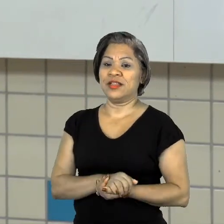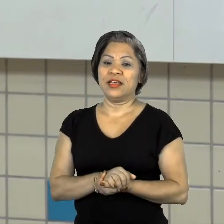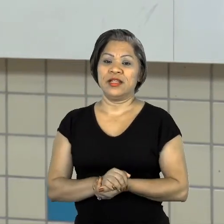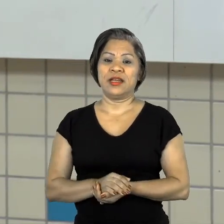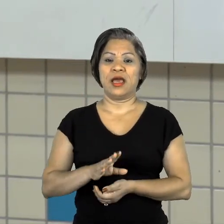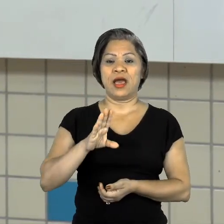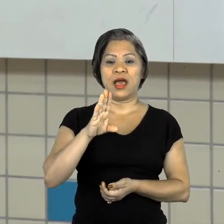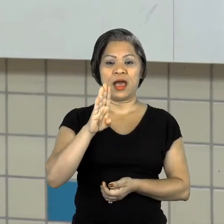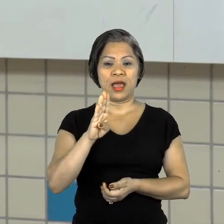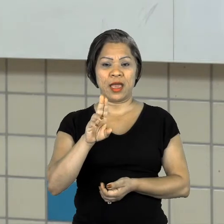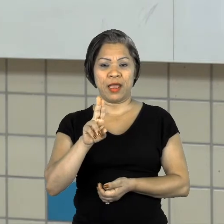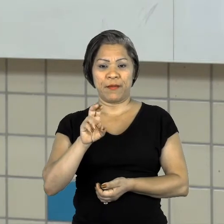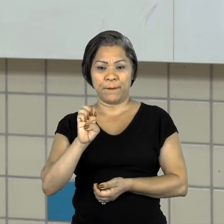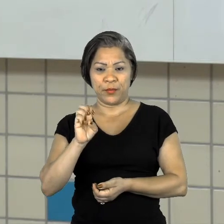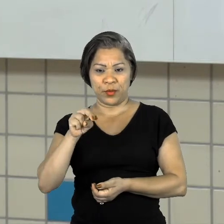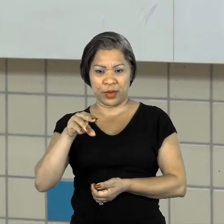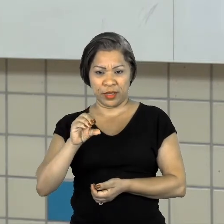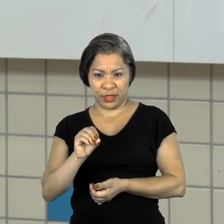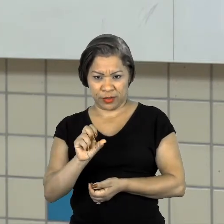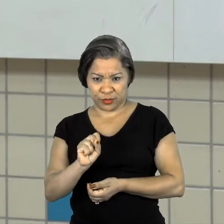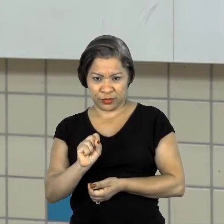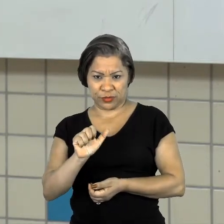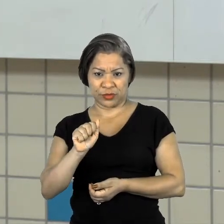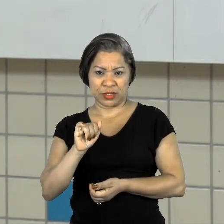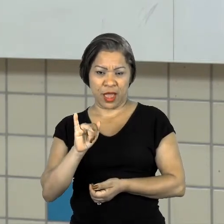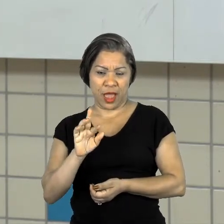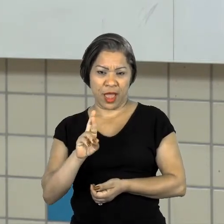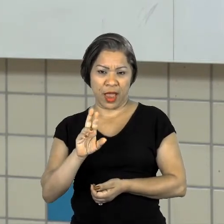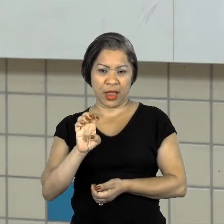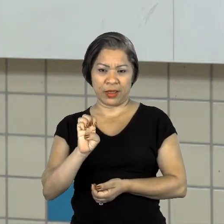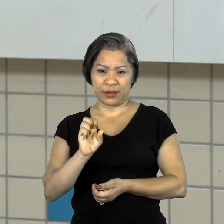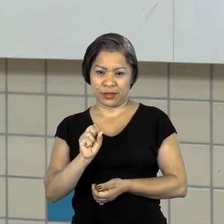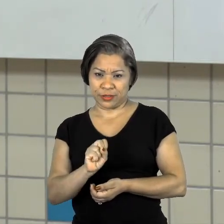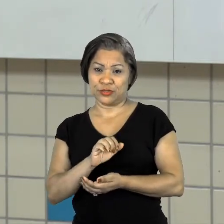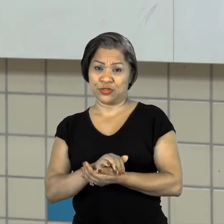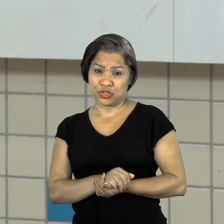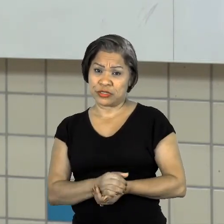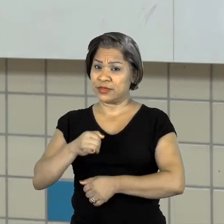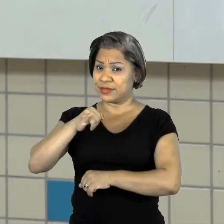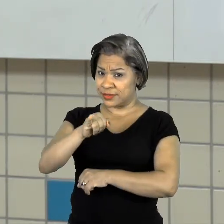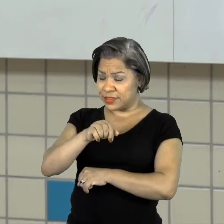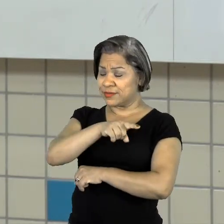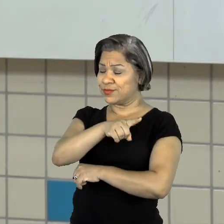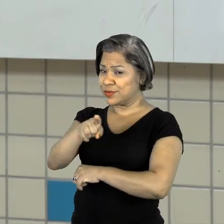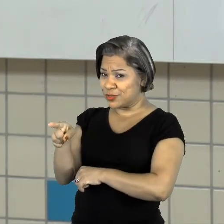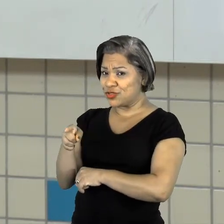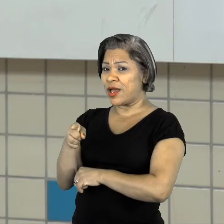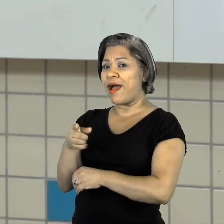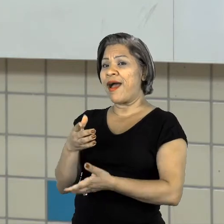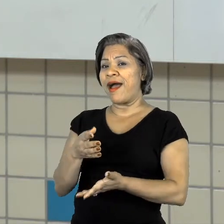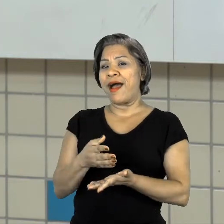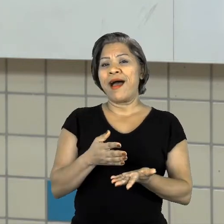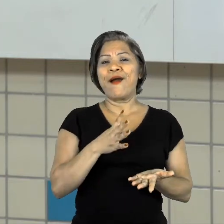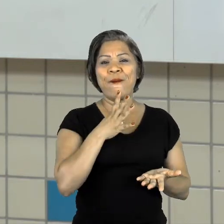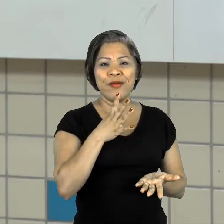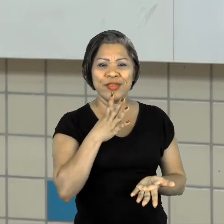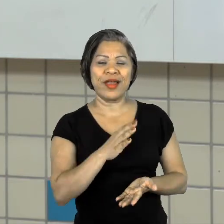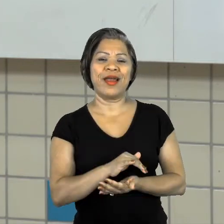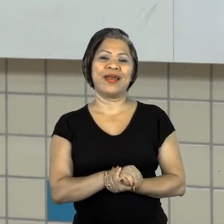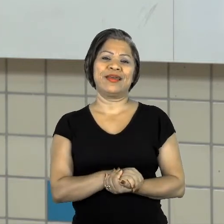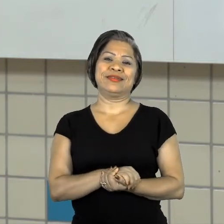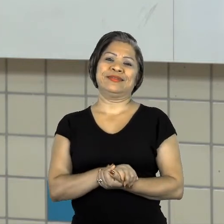Por onde você andar, se um dia eu tiver a oportunidade de conhecer, ou se alguém já conhece, vai observar que